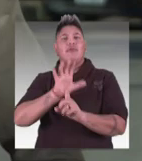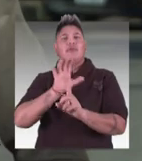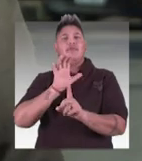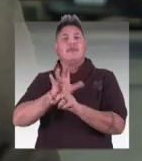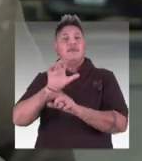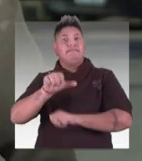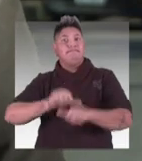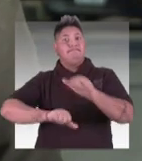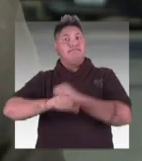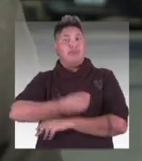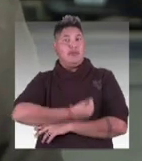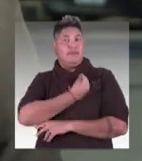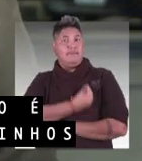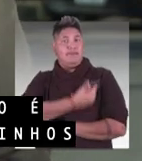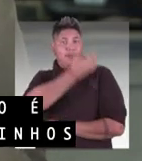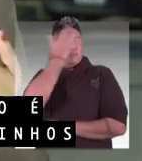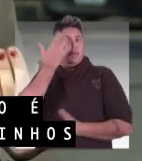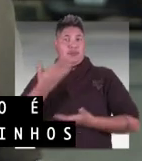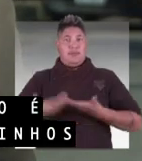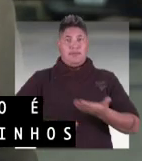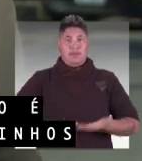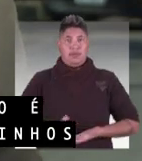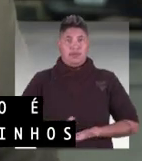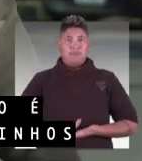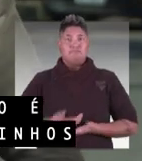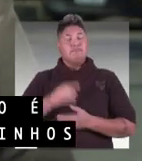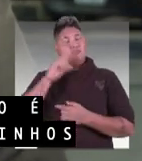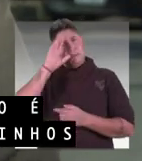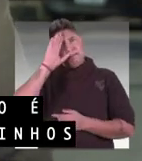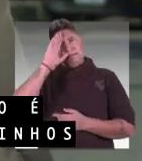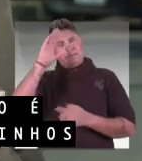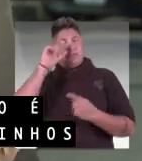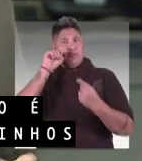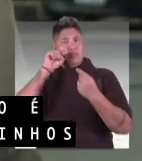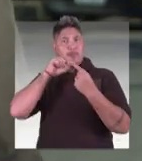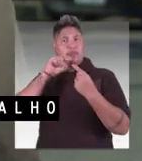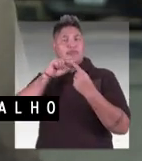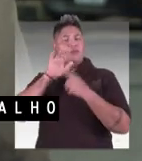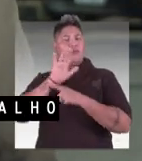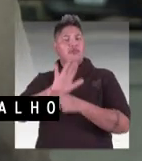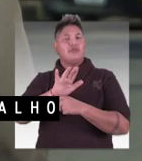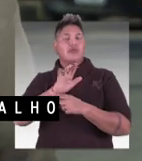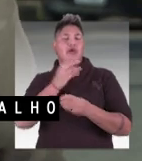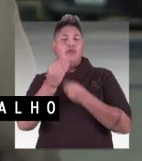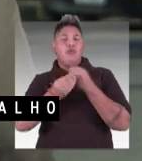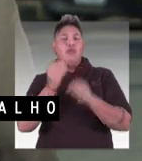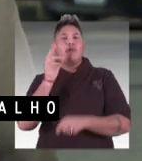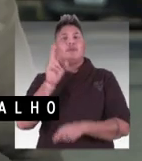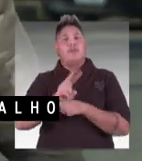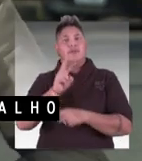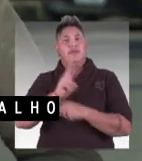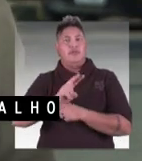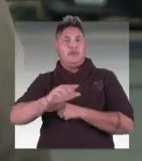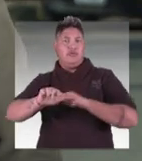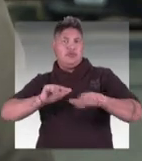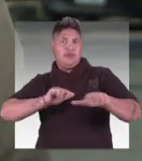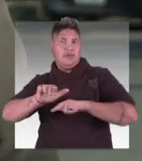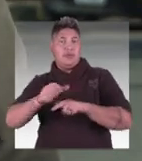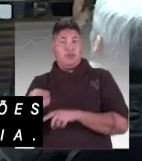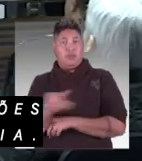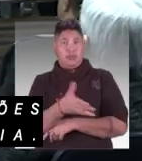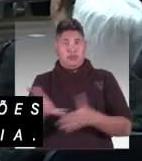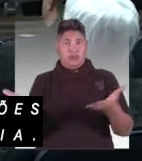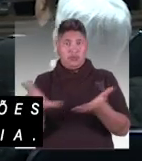mudanças sobre a vida do trabalhador. O principal objetivo é ajudar a definir caminhos de proteção do trabalho na